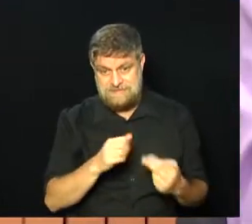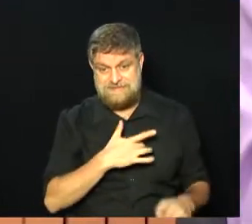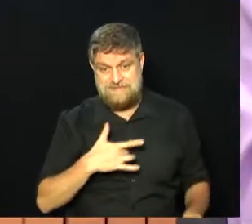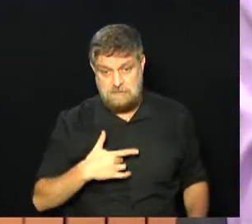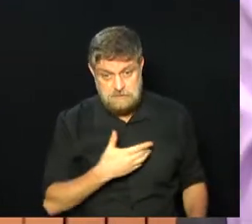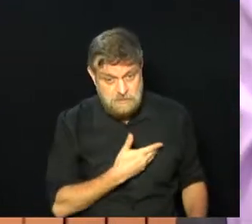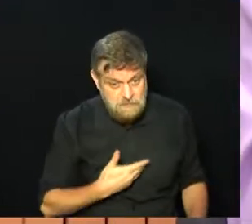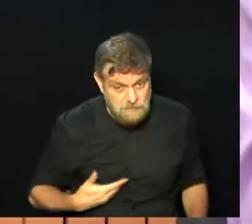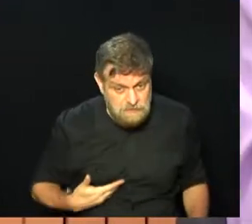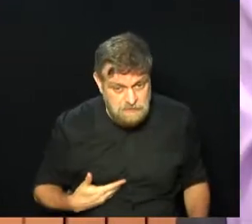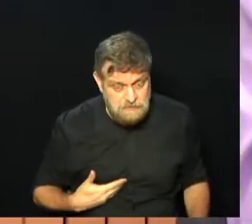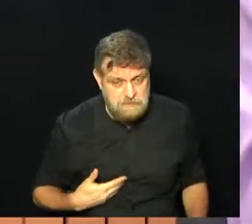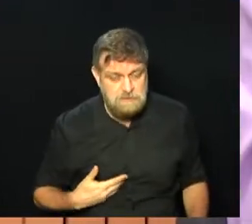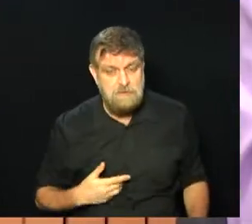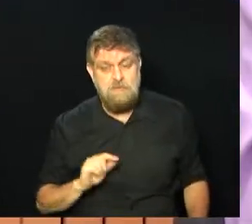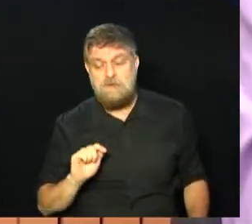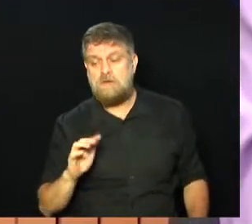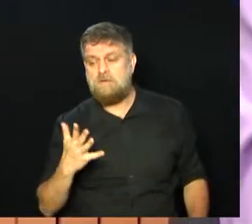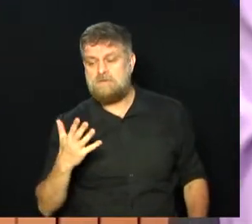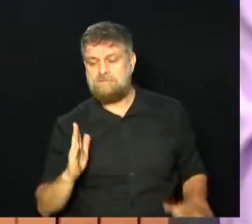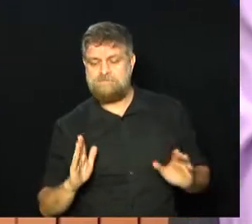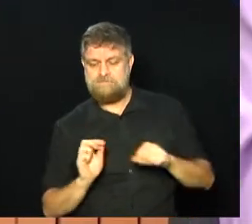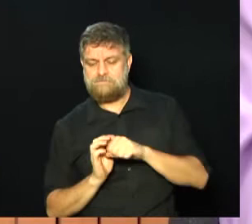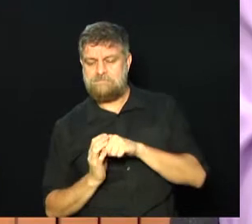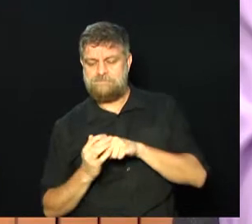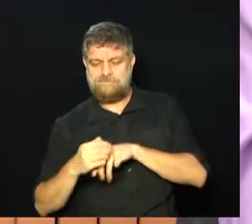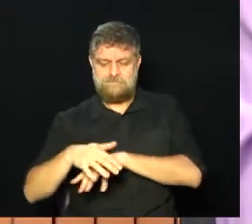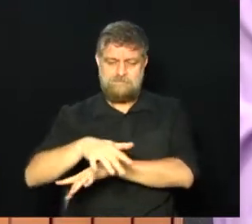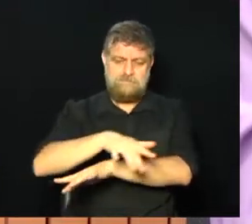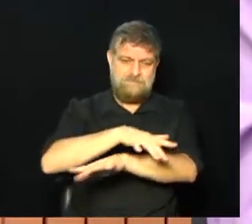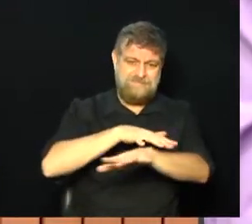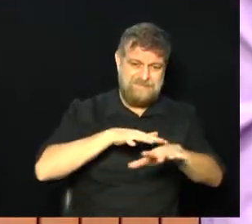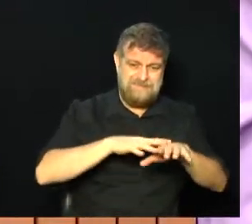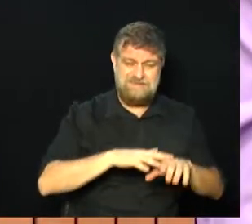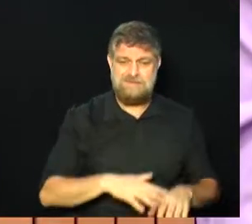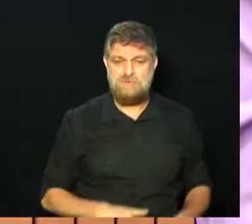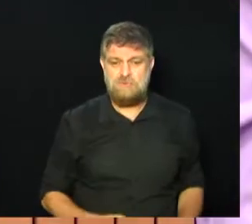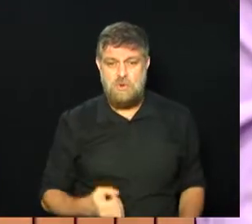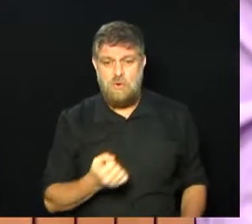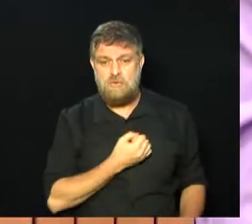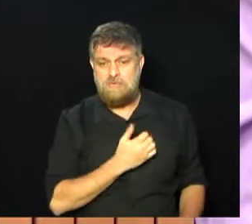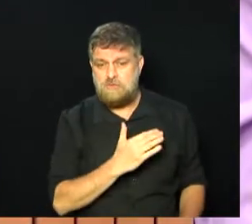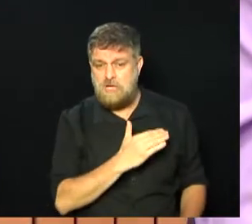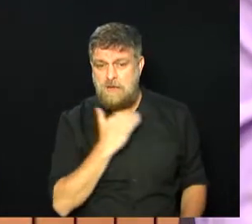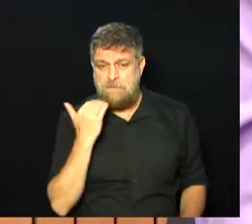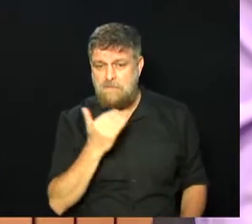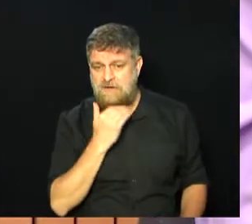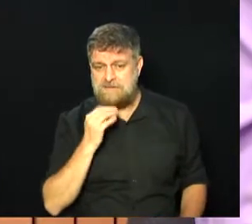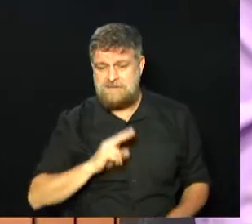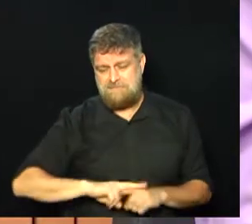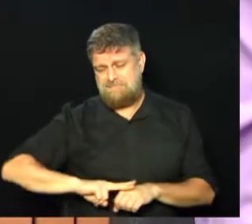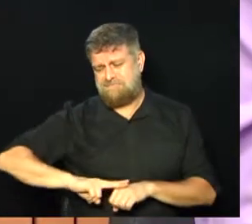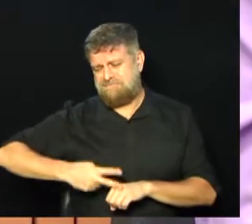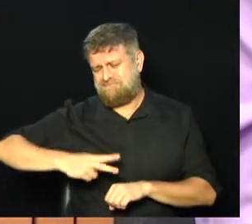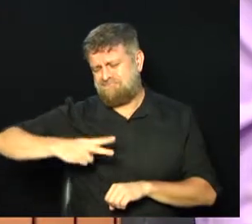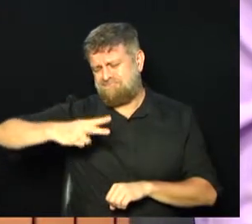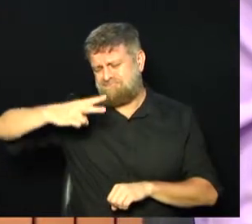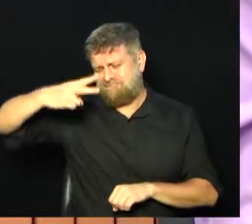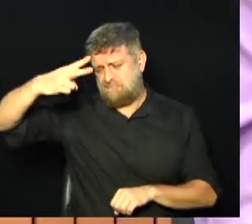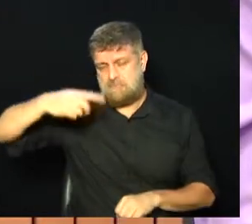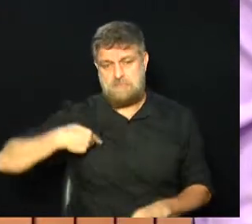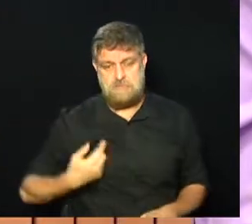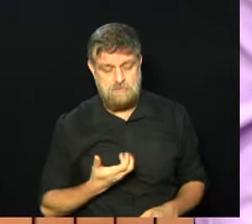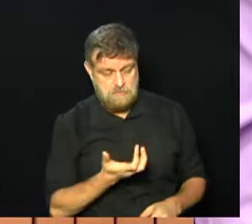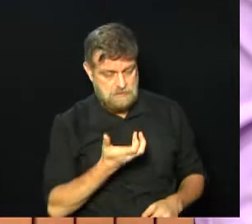SUS, nós teríamos aí nessa pandemia, com certeza, um número muito maior de óbitos. Então, parabenizar,